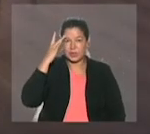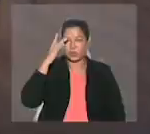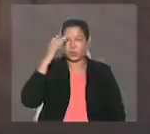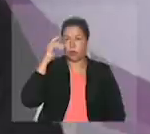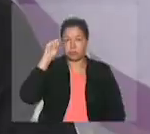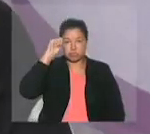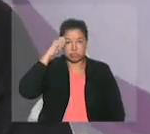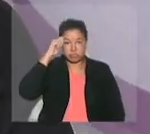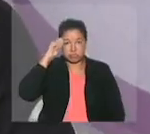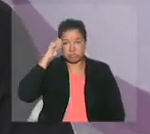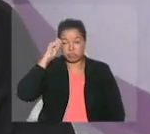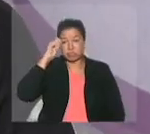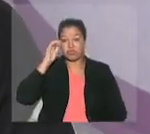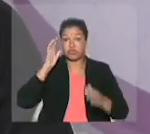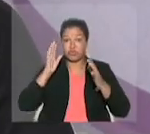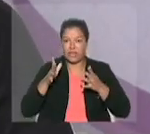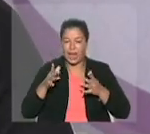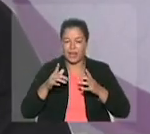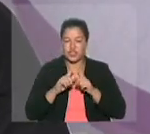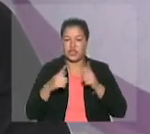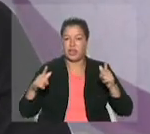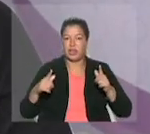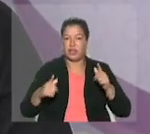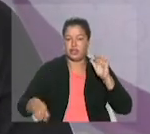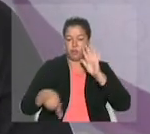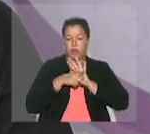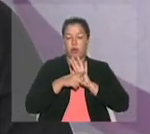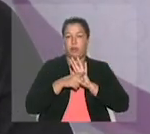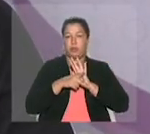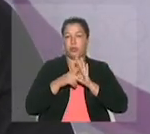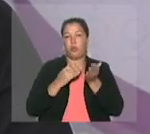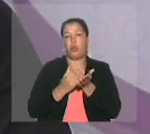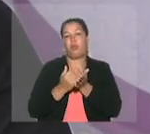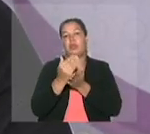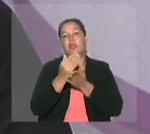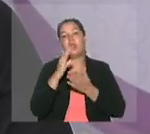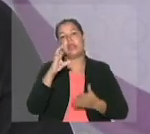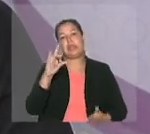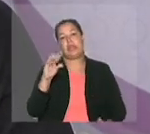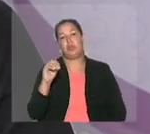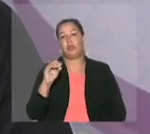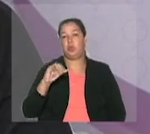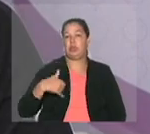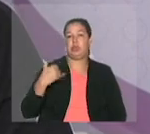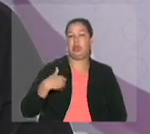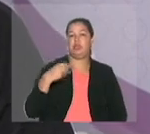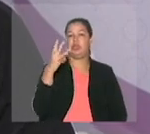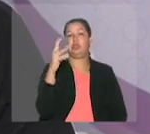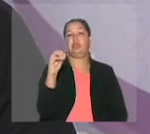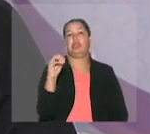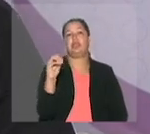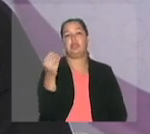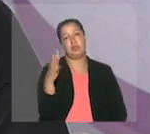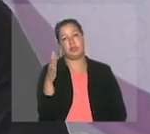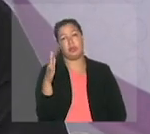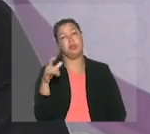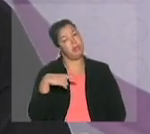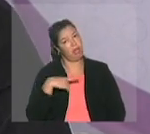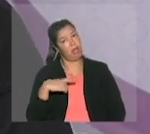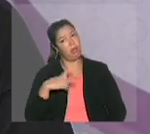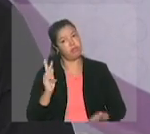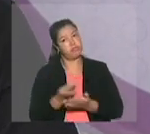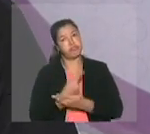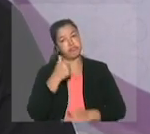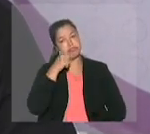predisposição genética, ela ocorre mais cedo. É isso. Ocorre a partir dos 30 anos e tem casos